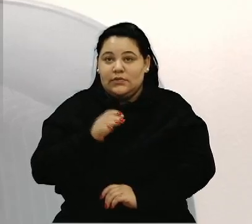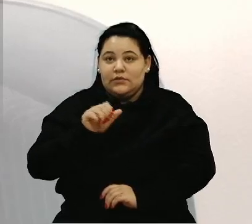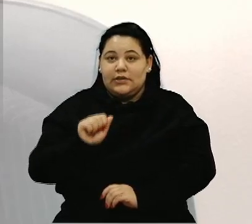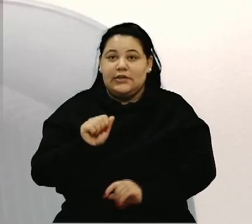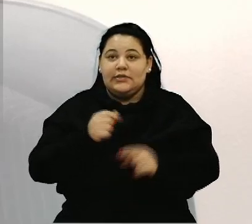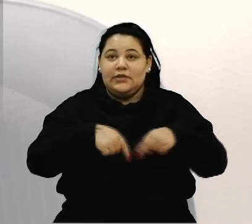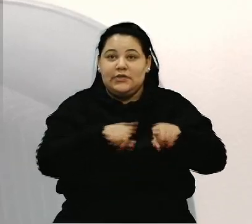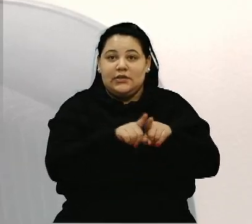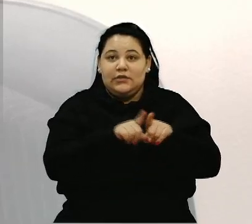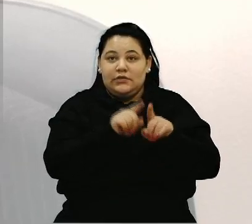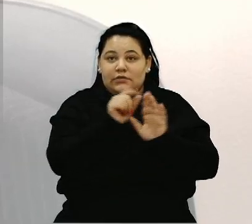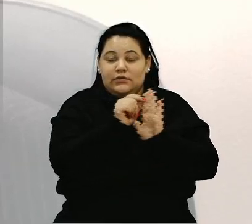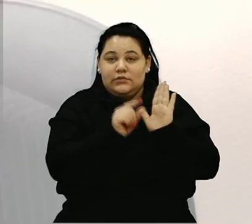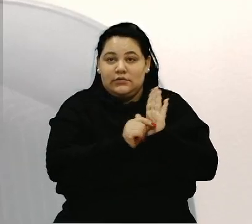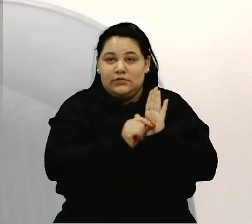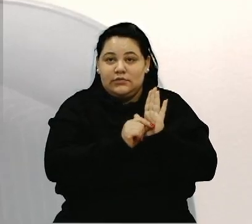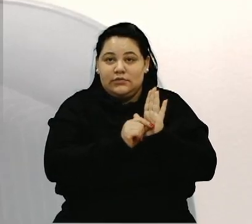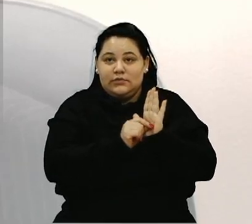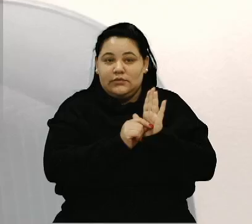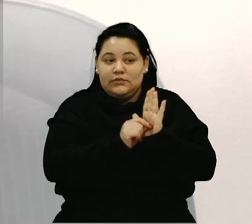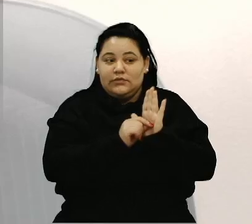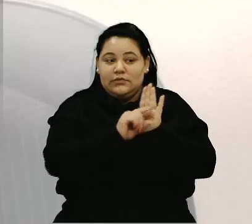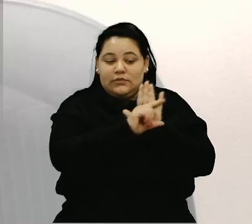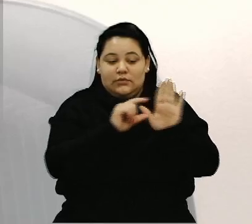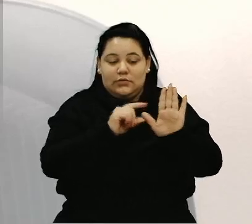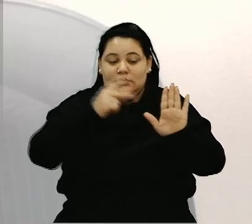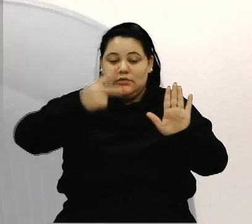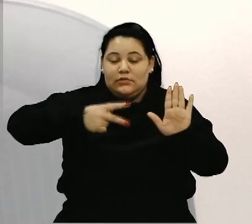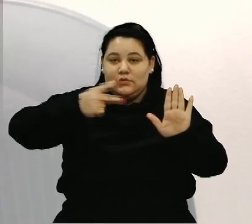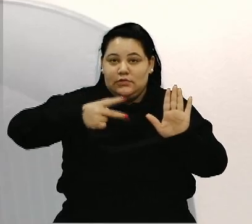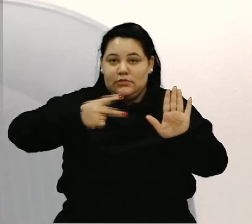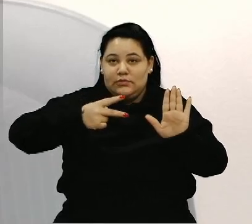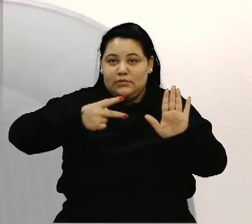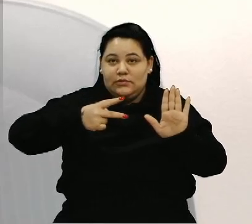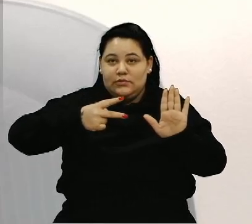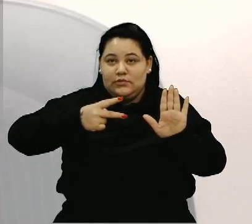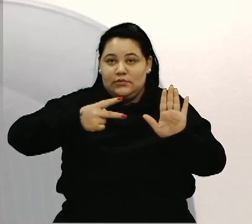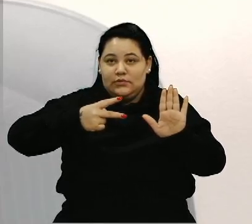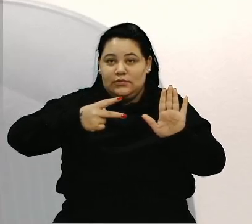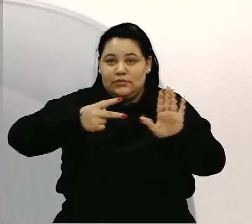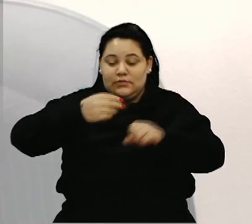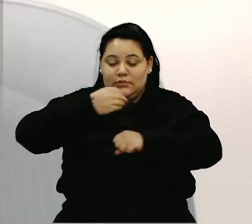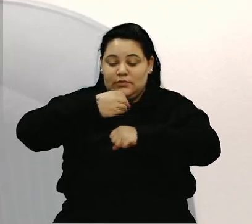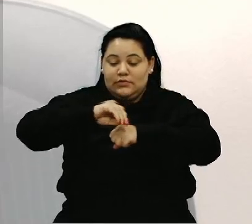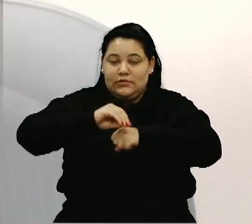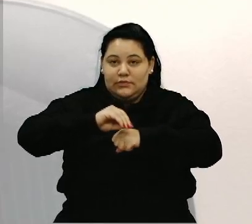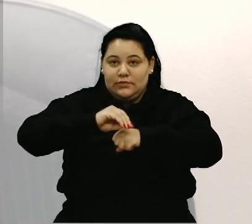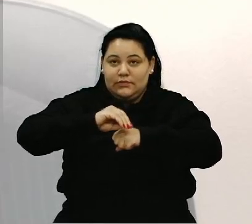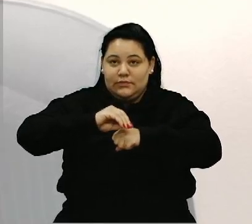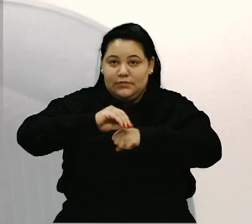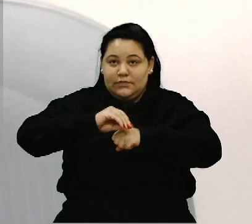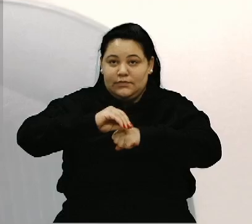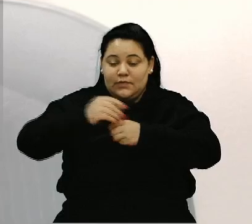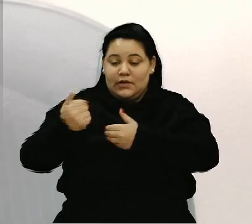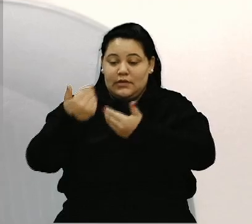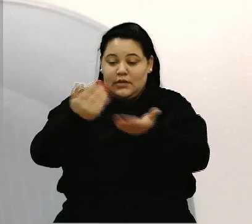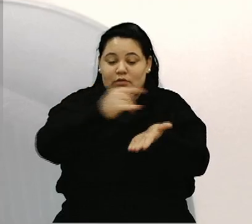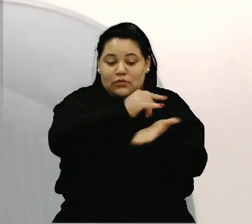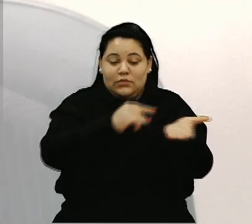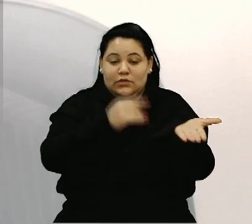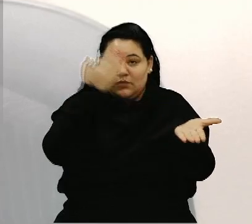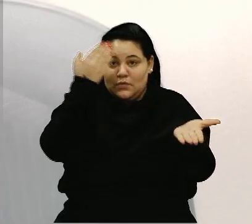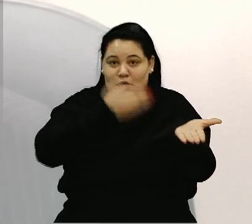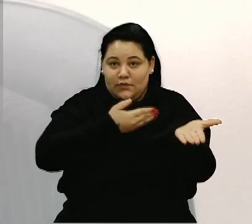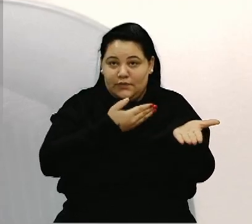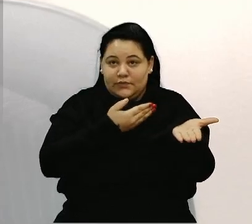artigo 29-A, parágrafo 2º, aduz que caberá ao autor da proposição fornecer documentos que comprovem que o fato